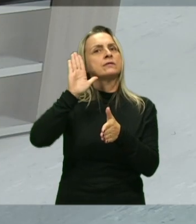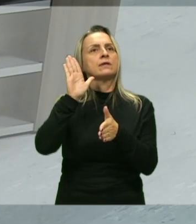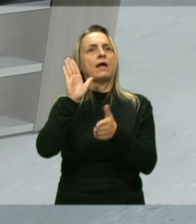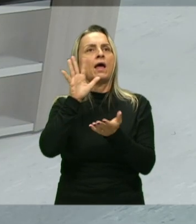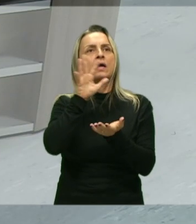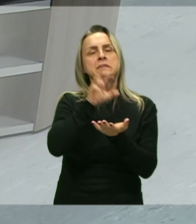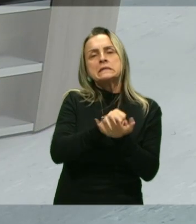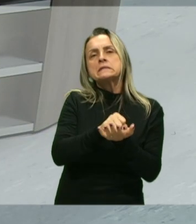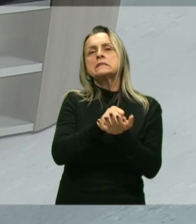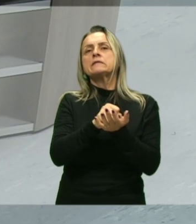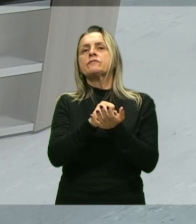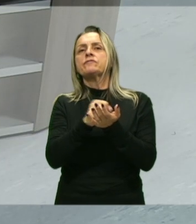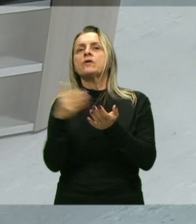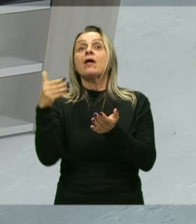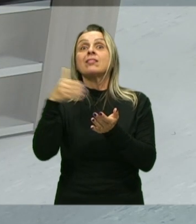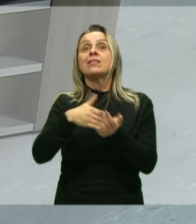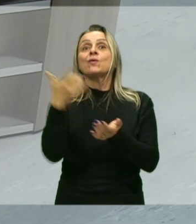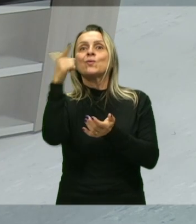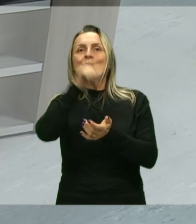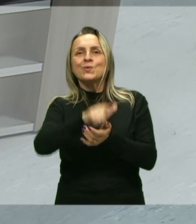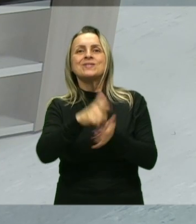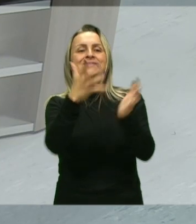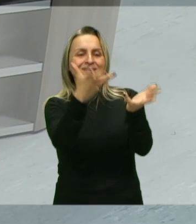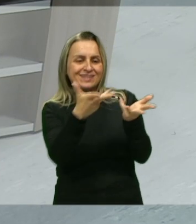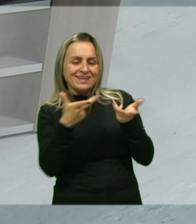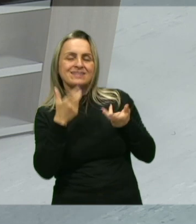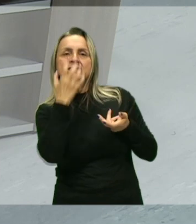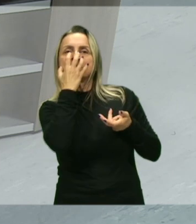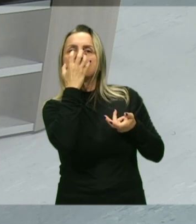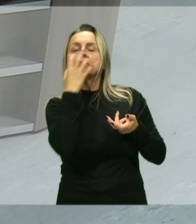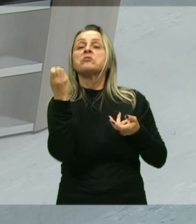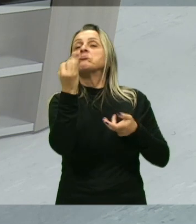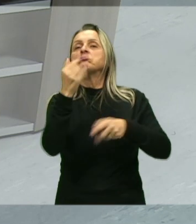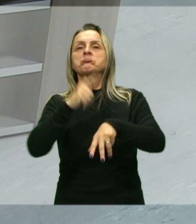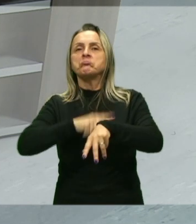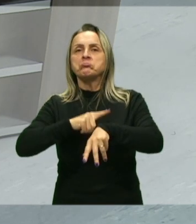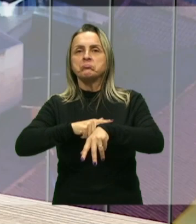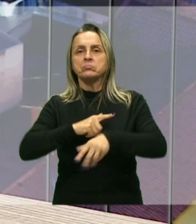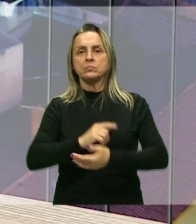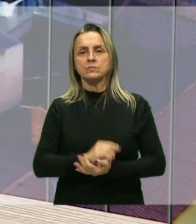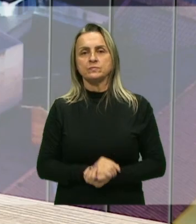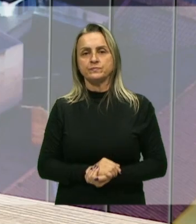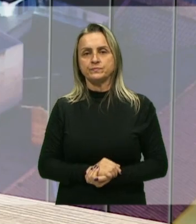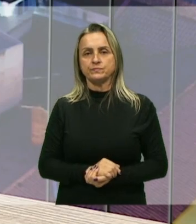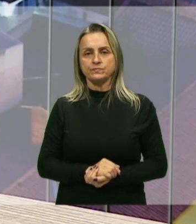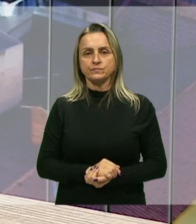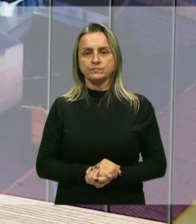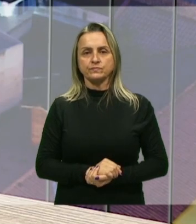até você estar com ela em definitivo? Olha, o tempo